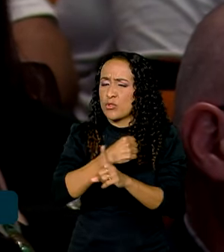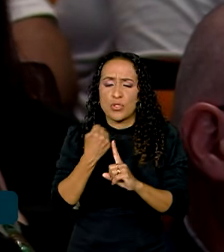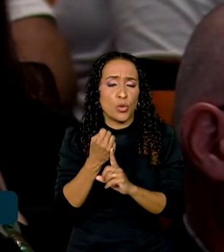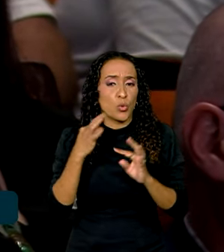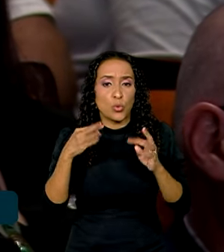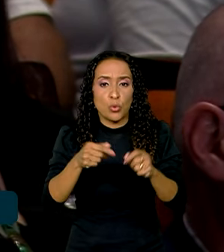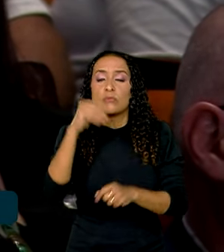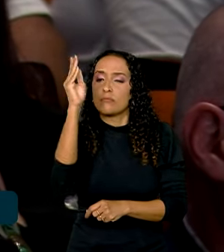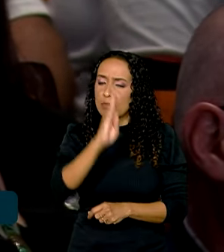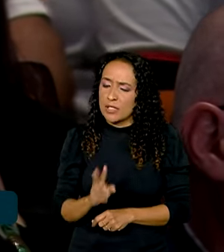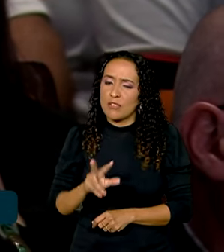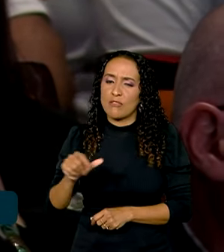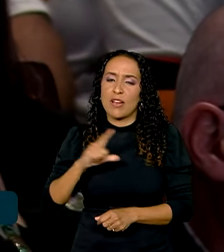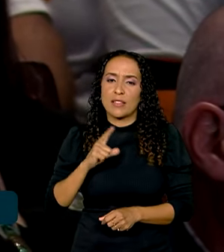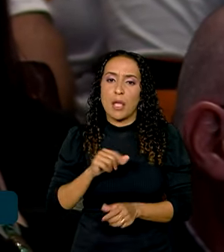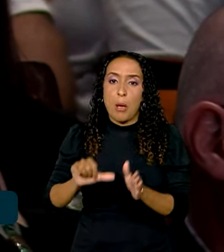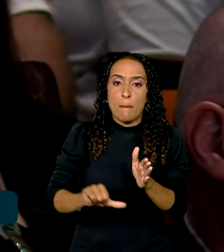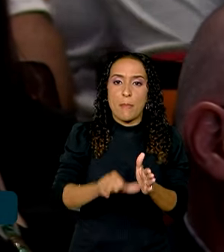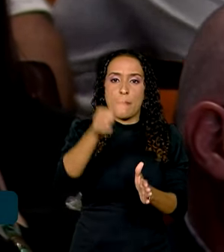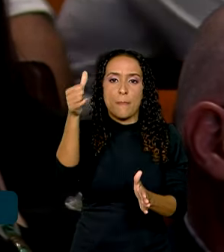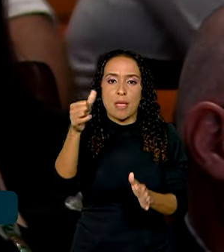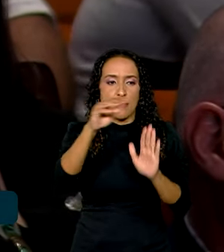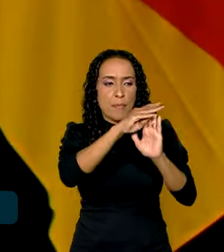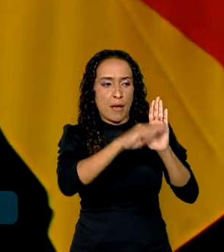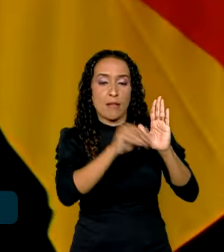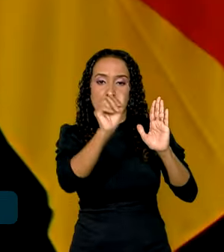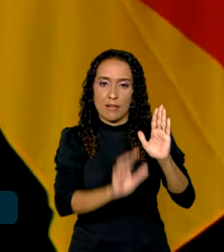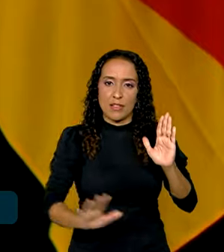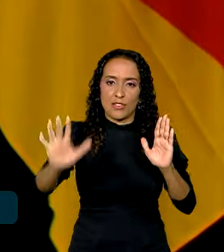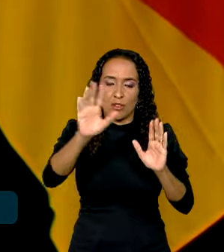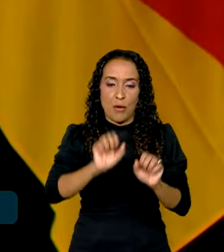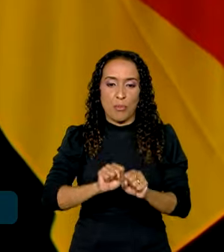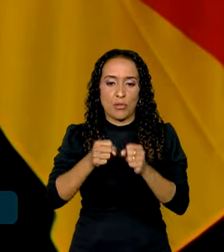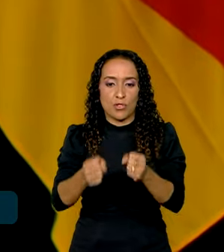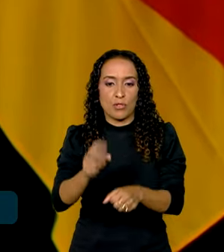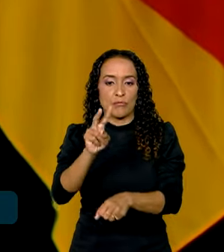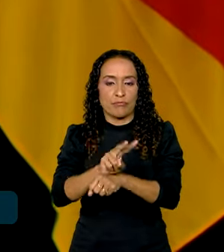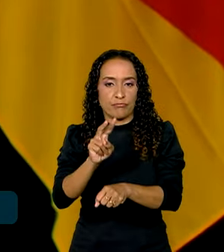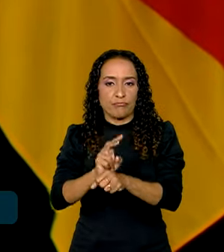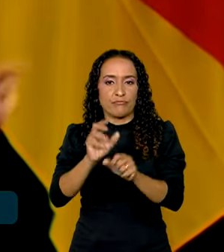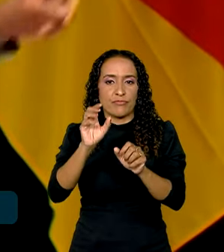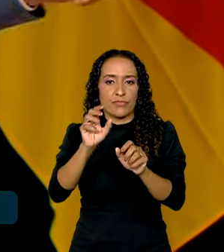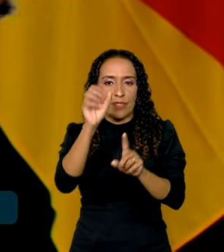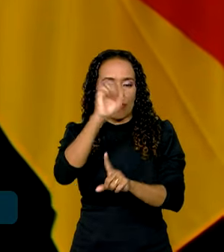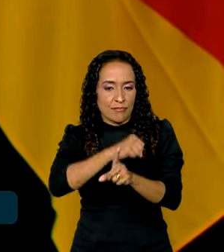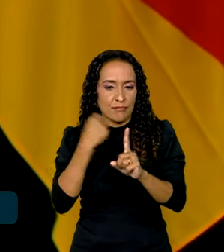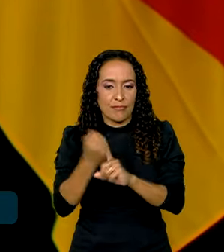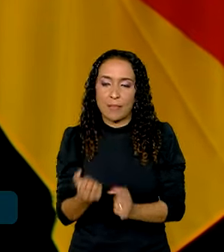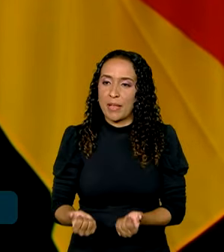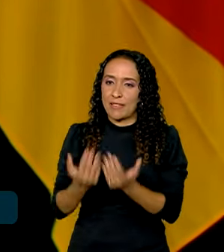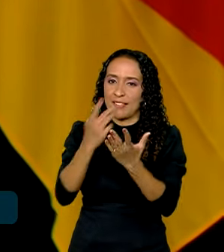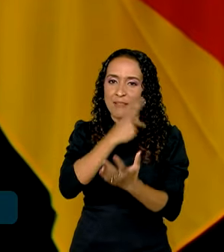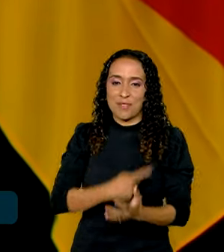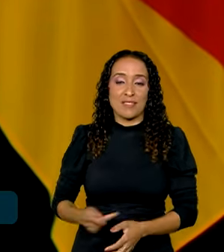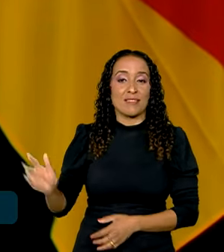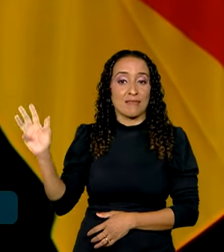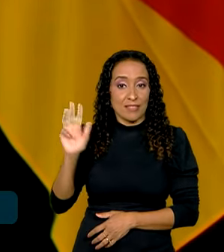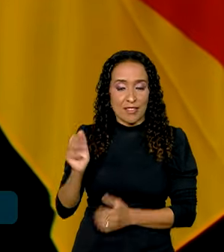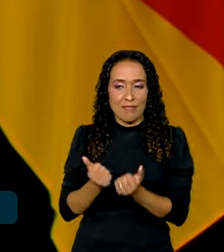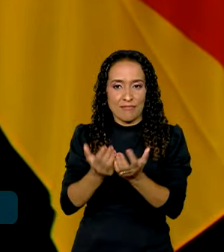o Brasil terá o seu primeiro Plano Nacional de Proteção e Defesa Civil a ser entregue pelo presidente Lula à